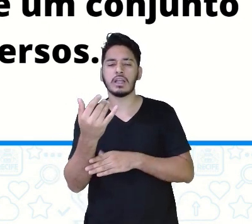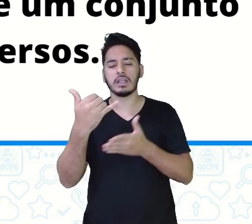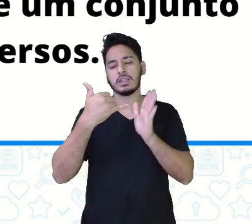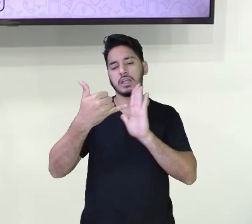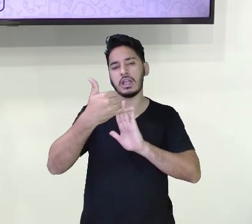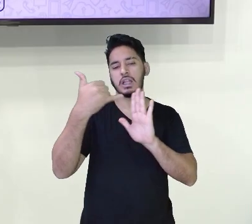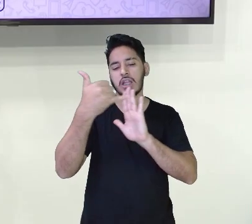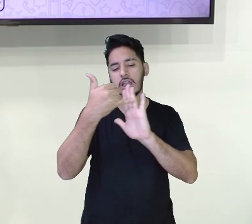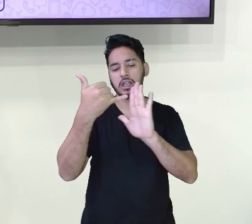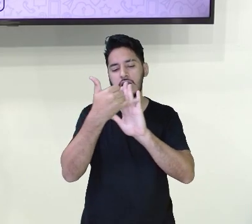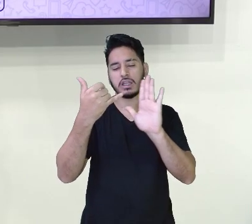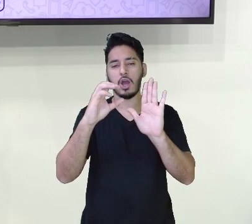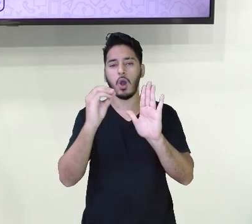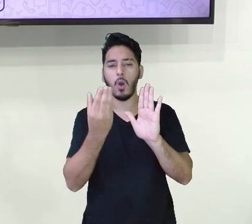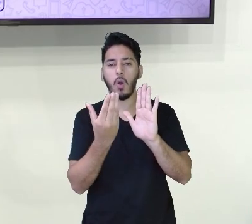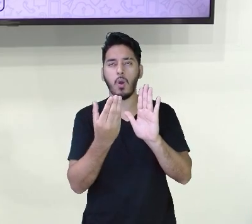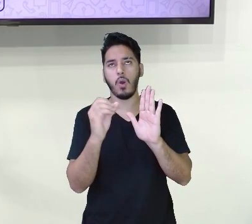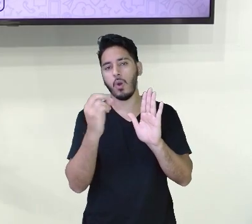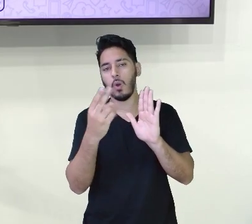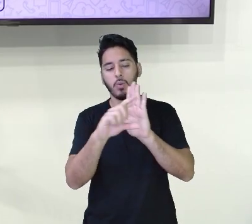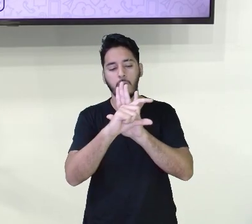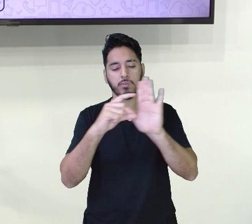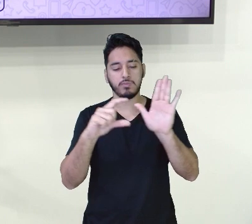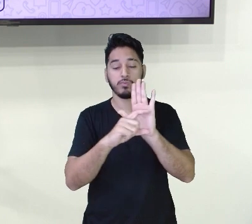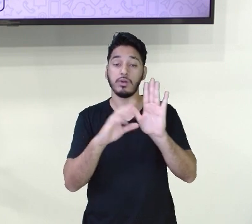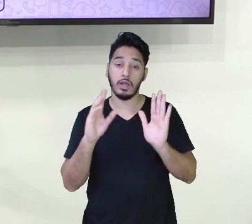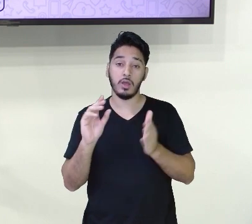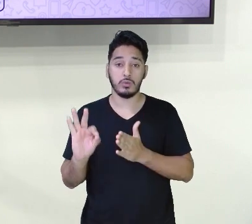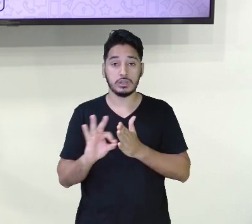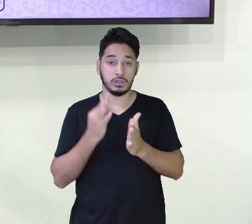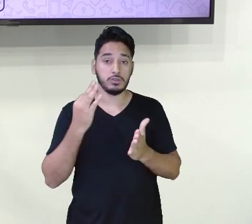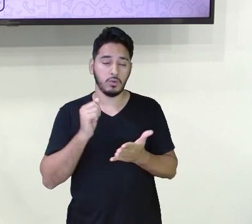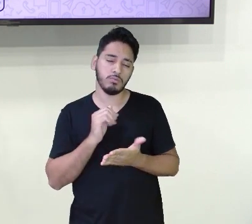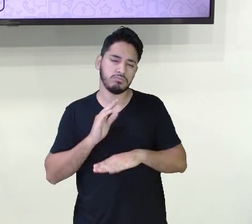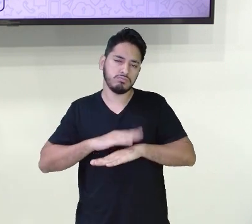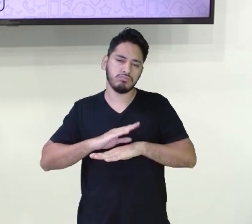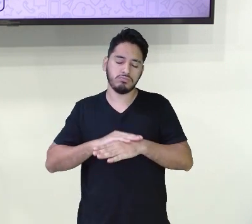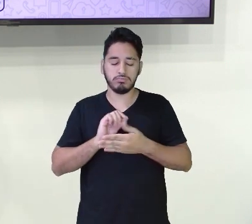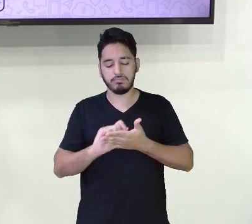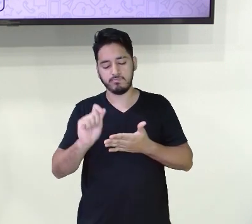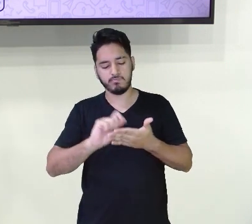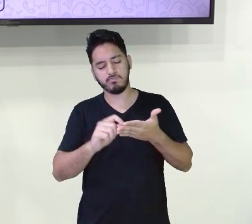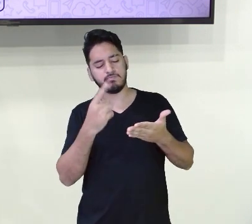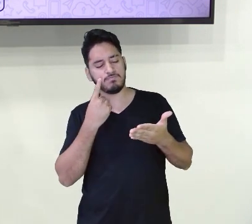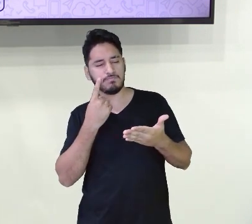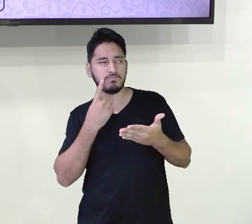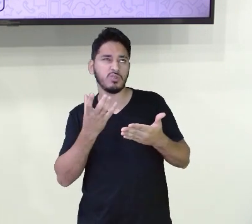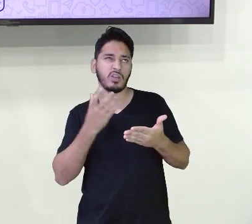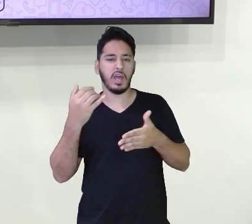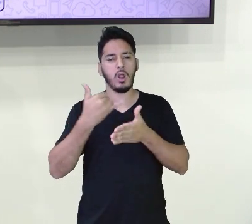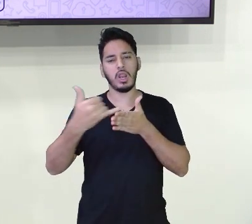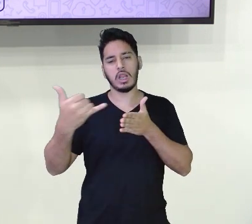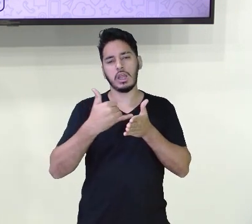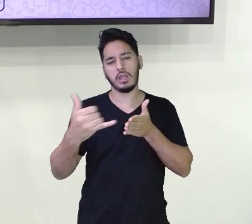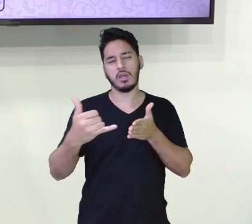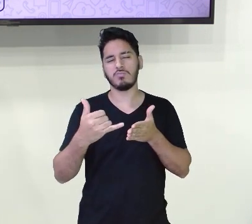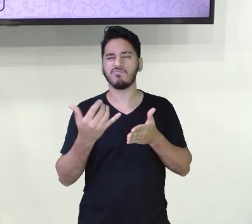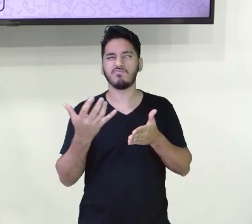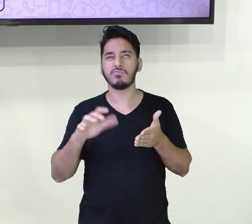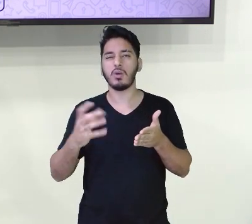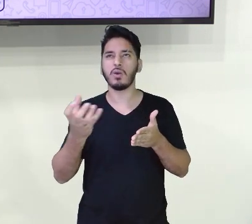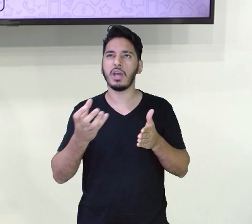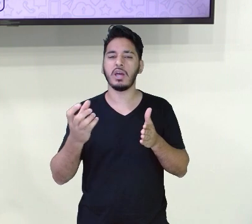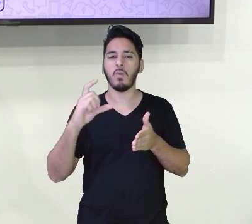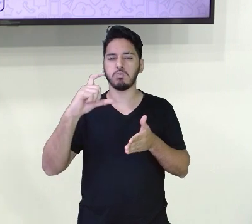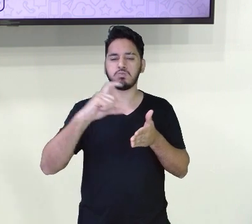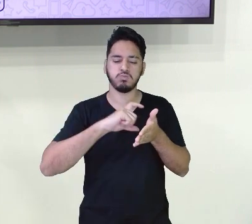vai colocar ali no poema é o escritor, logicamente, né? O poeta, a poetisa, que vai ali e vai definir. Ele vai